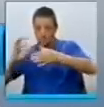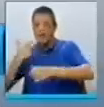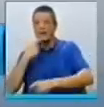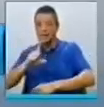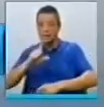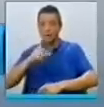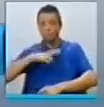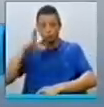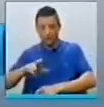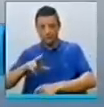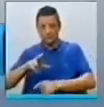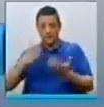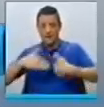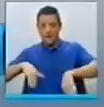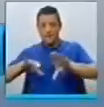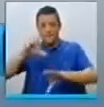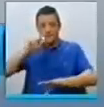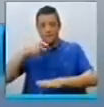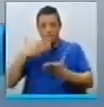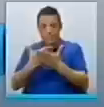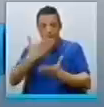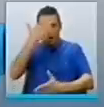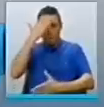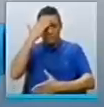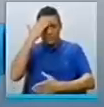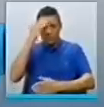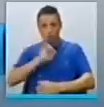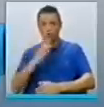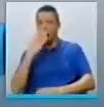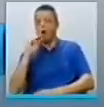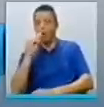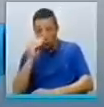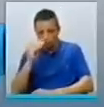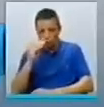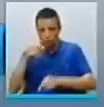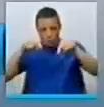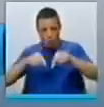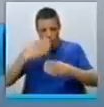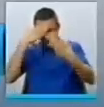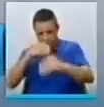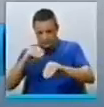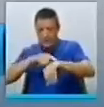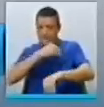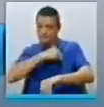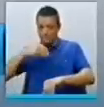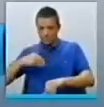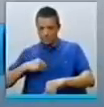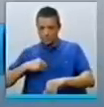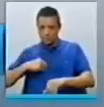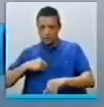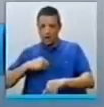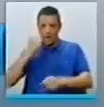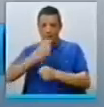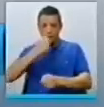língua portuguesa também dão competências fundamentais aos nossos estudantes portanto hoje ensinar medicina formar médicos é das